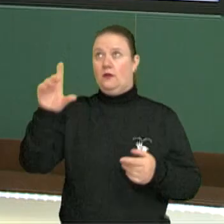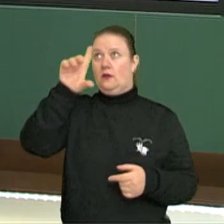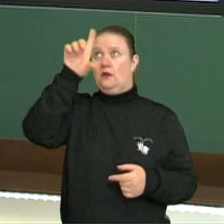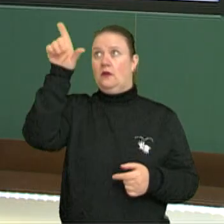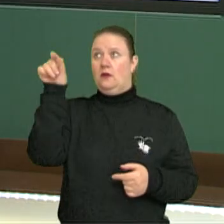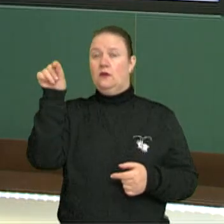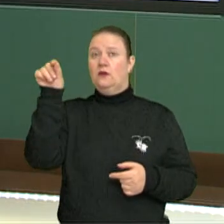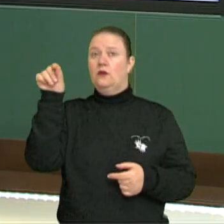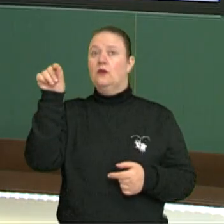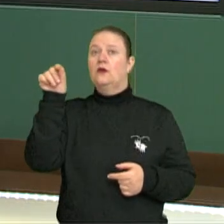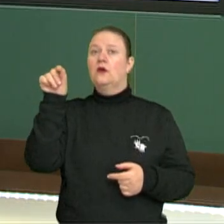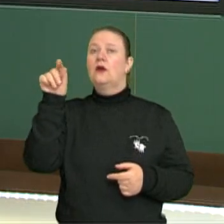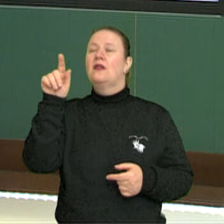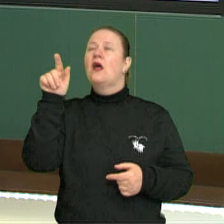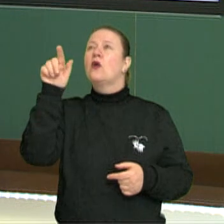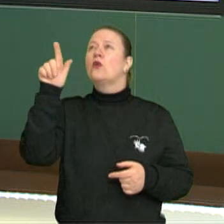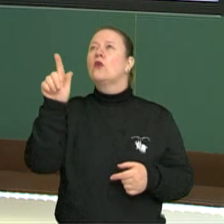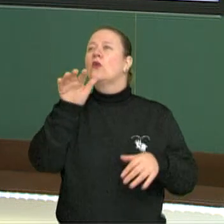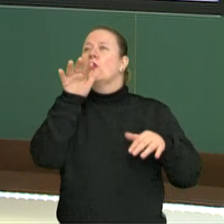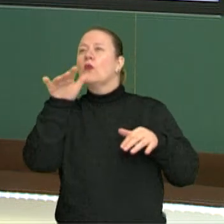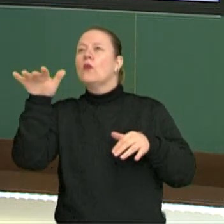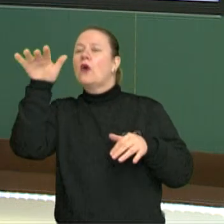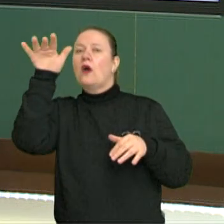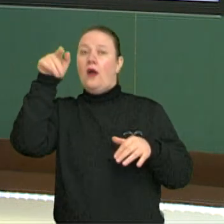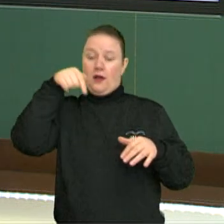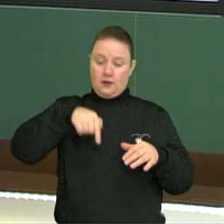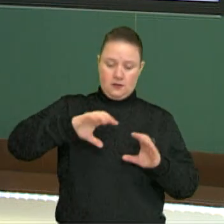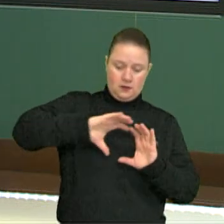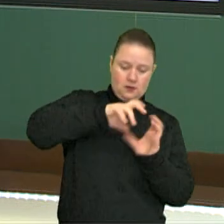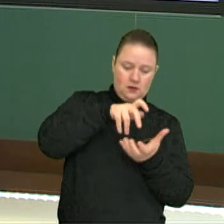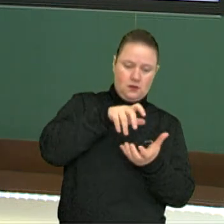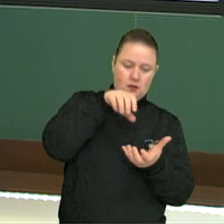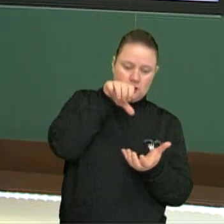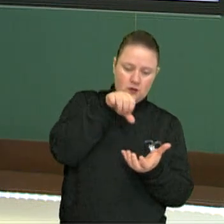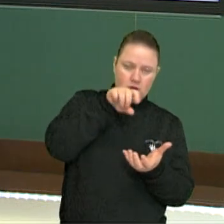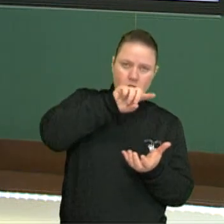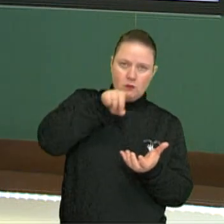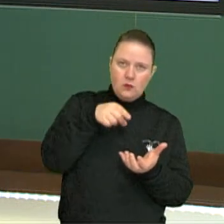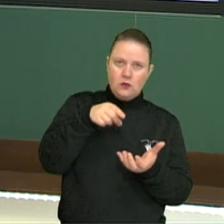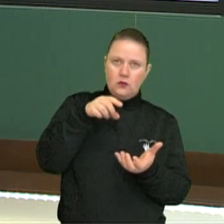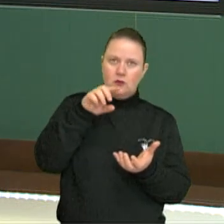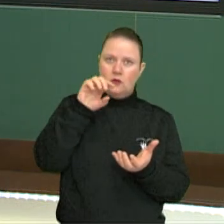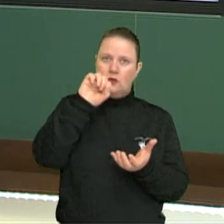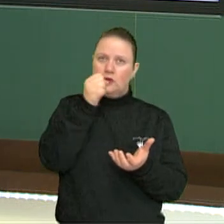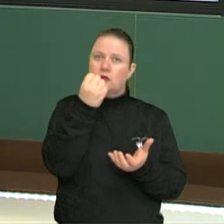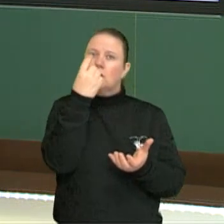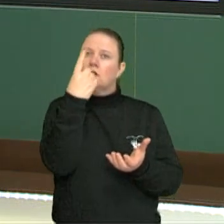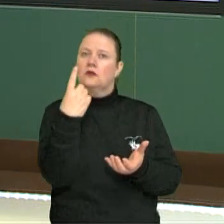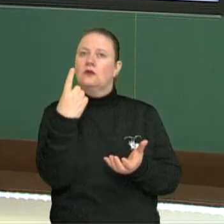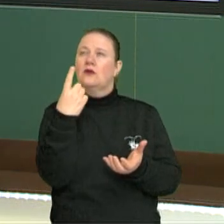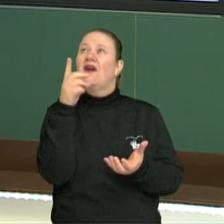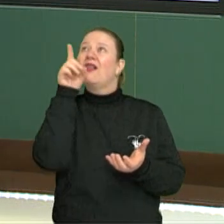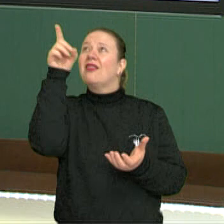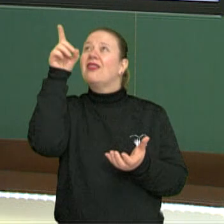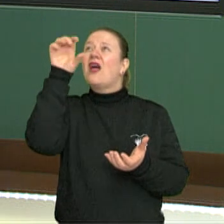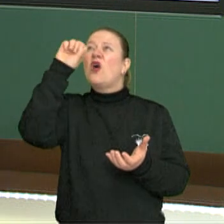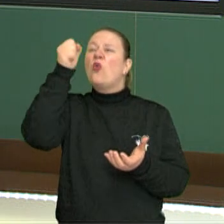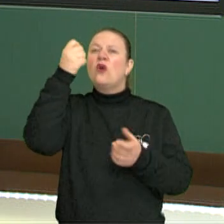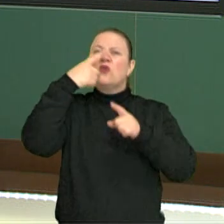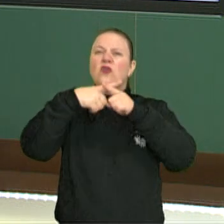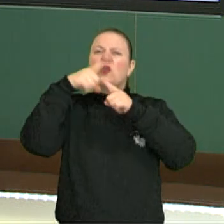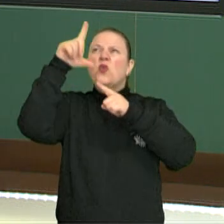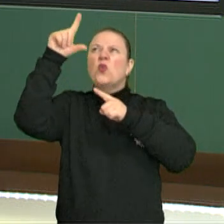ela é menor. No caso da Terra, é 9,81. E a da gravidade da Lua é aproximadamente 8 vezes menor, ou